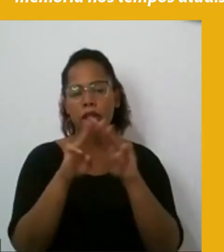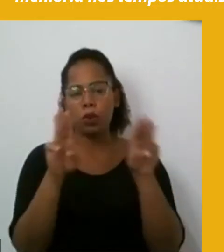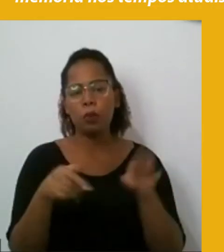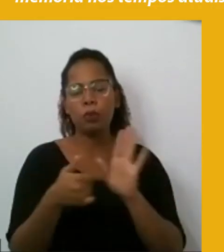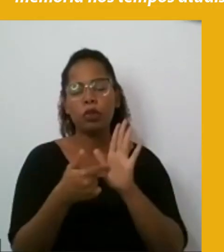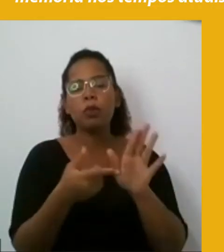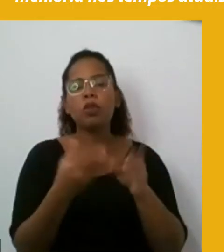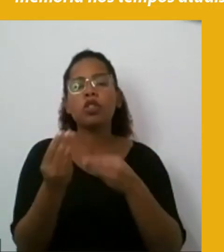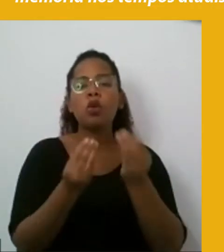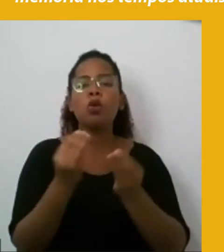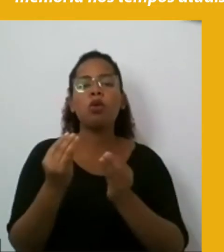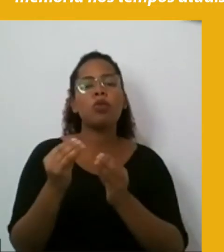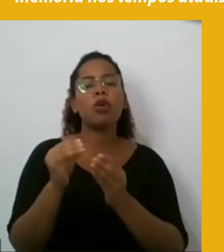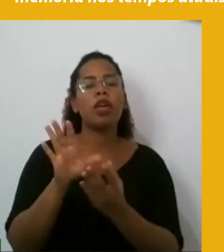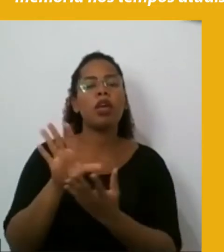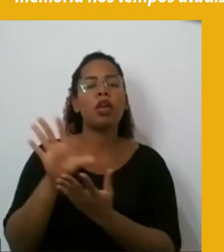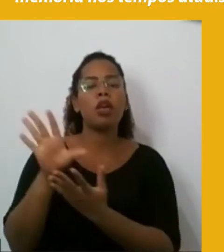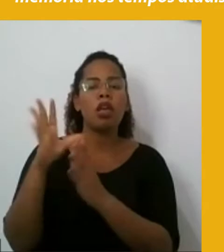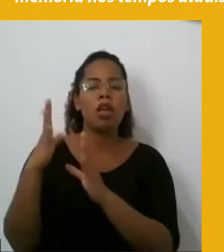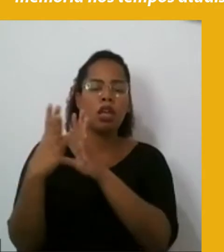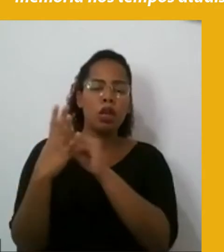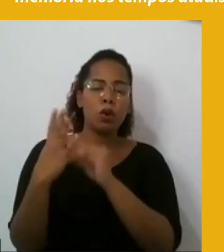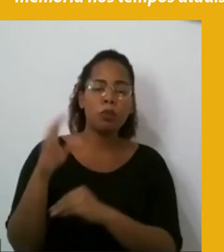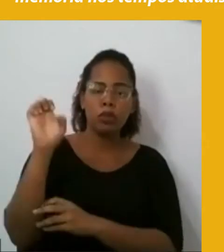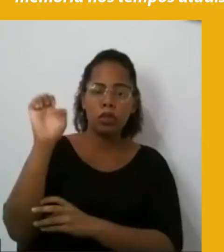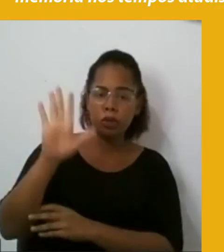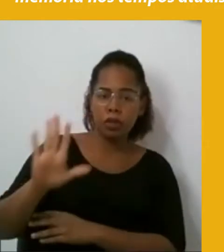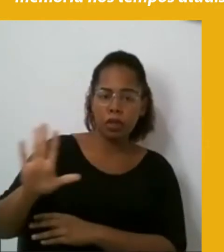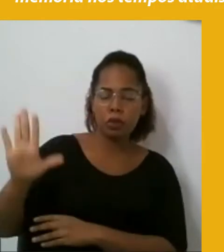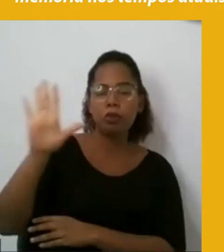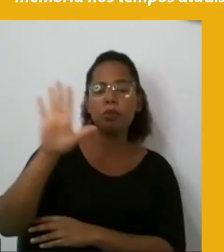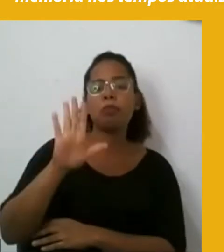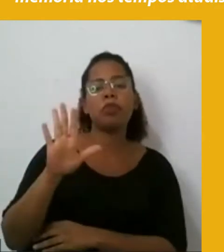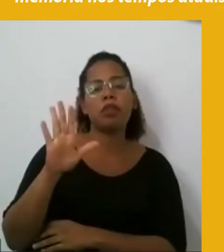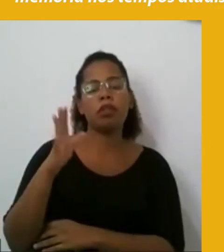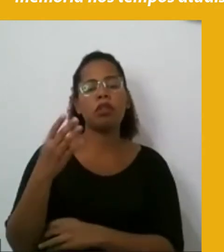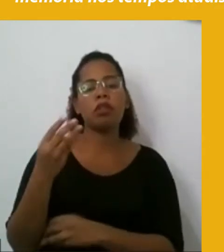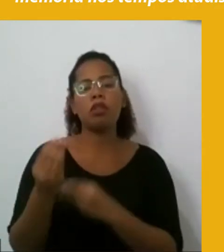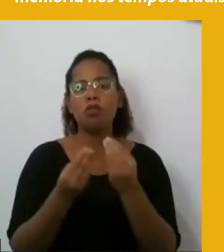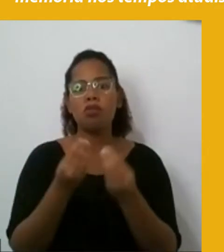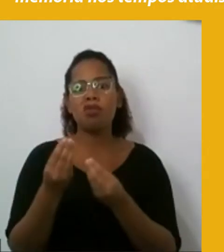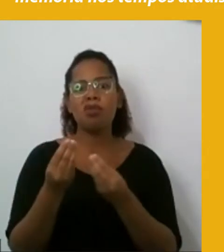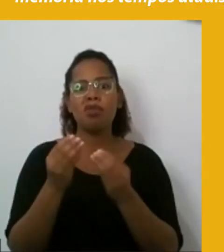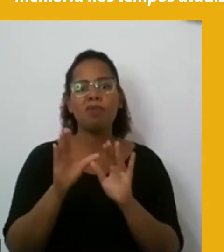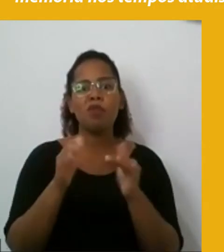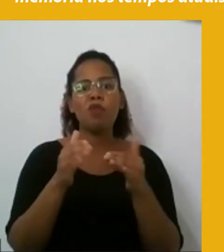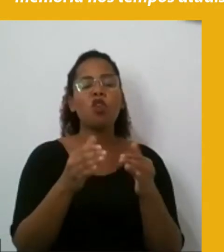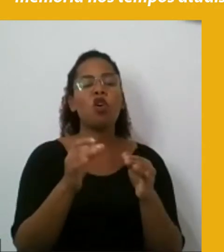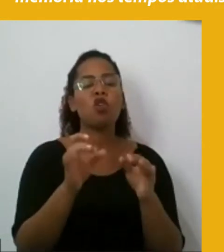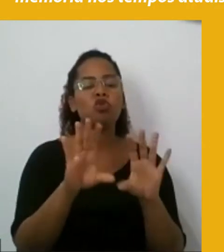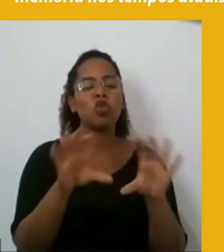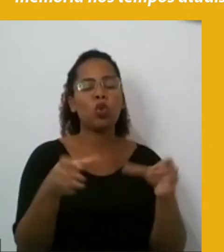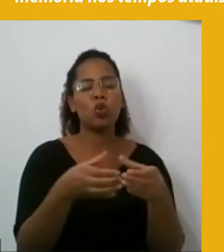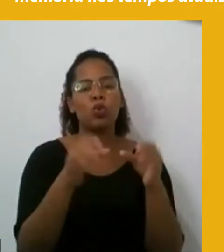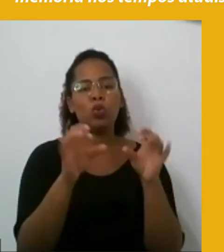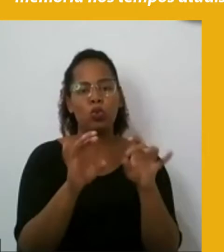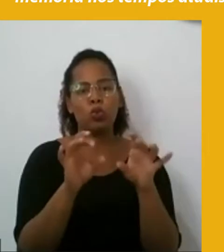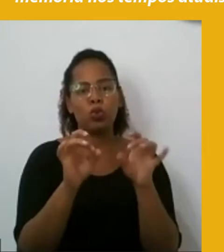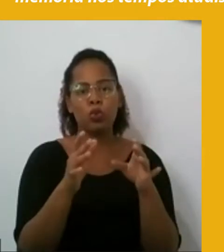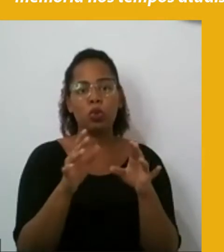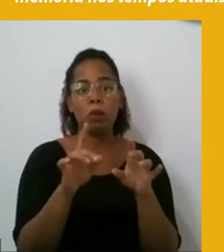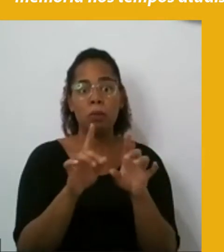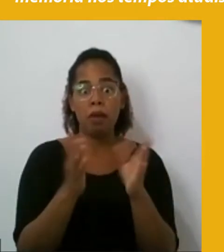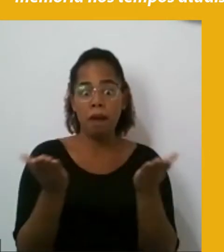o eurocêntrico, e isso mudou, está mudando, você vai no Valongo, é diferente, e a gente começa a ter mais